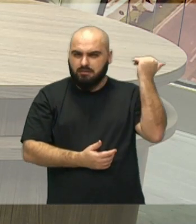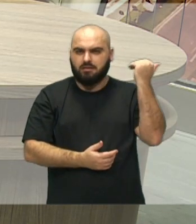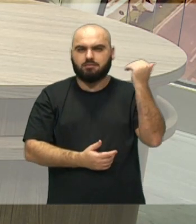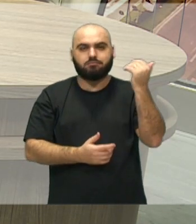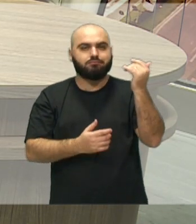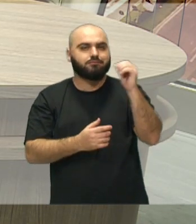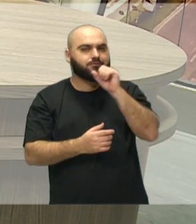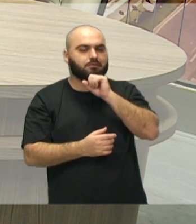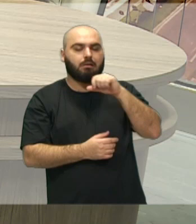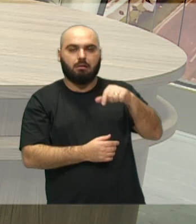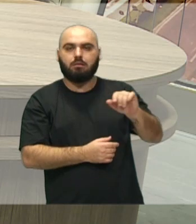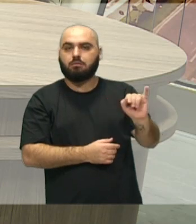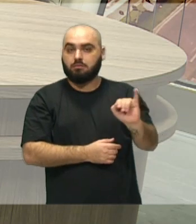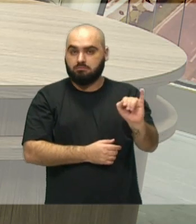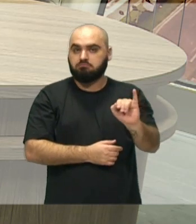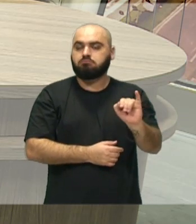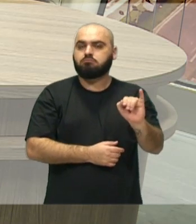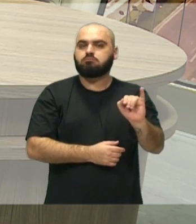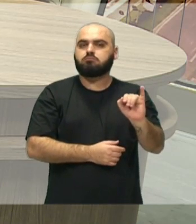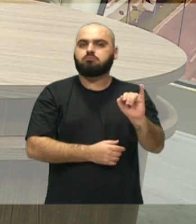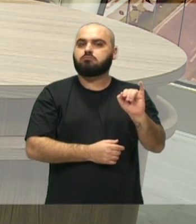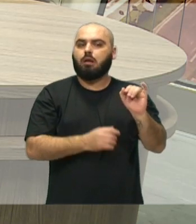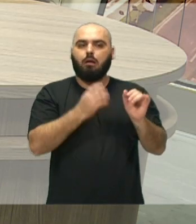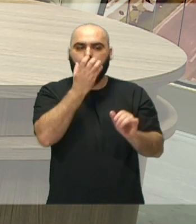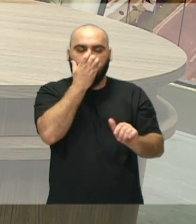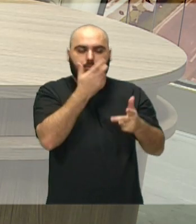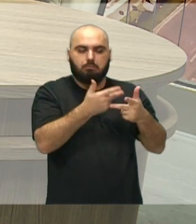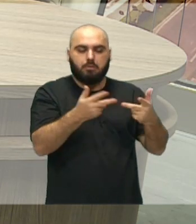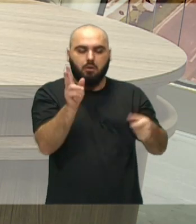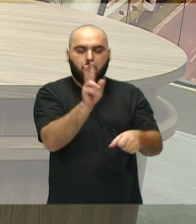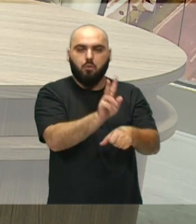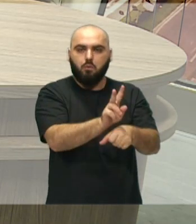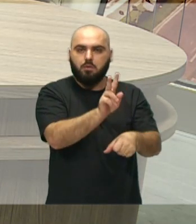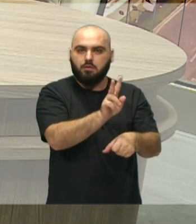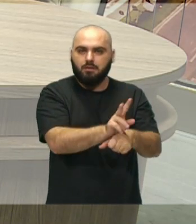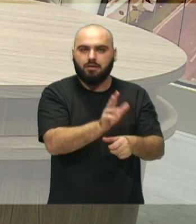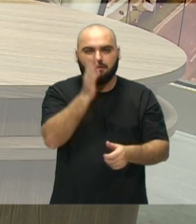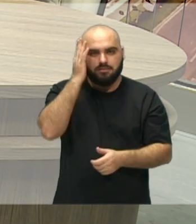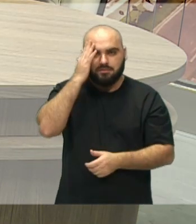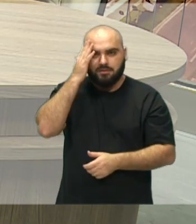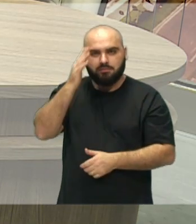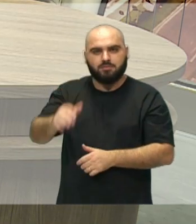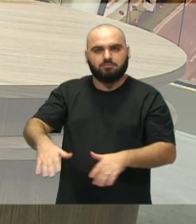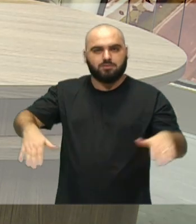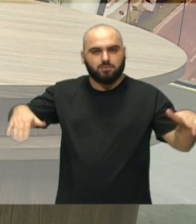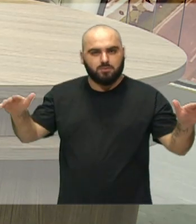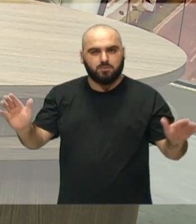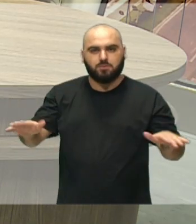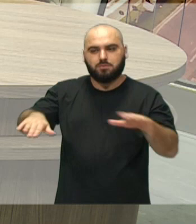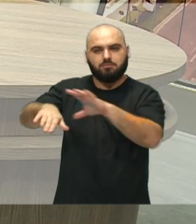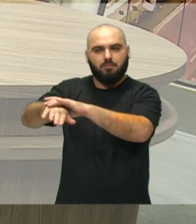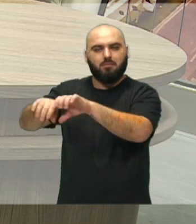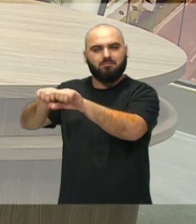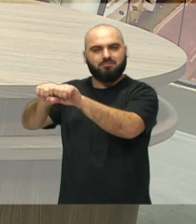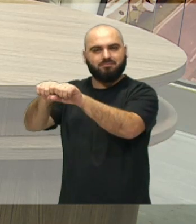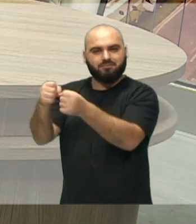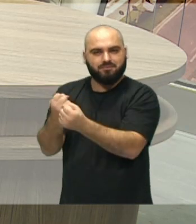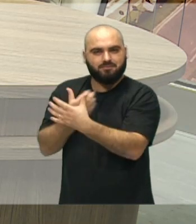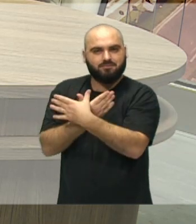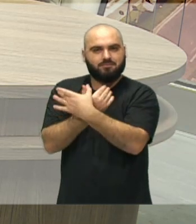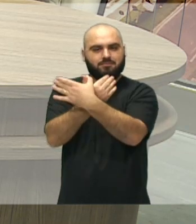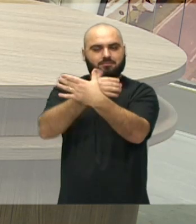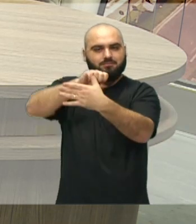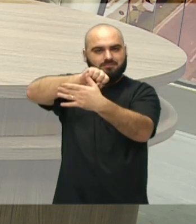né? Animais sendo muito bem tratados, recuperando de asa quebrada, recuperando de bicos